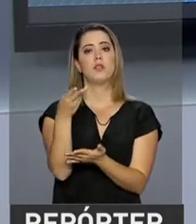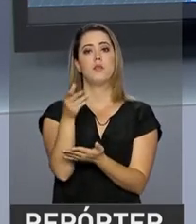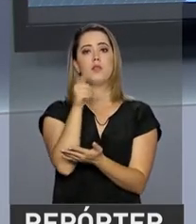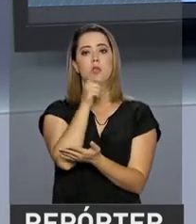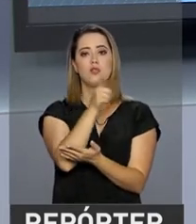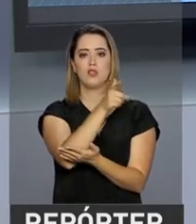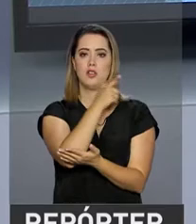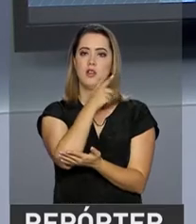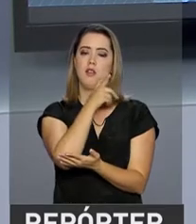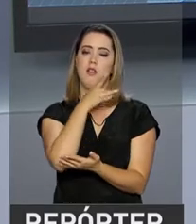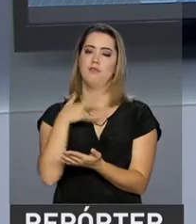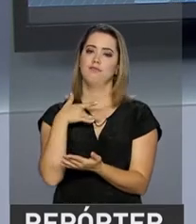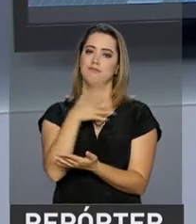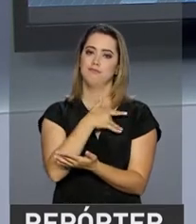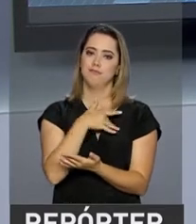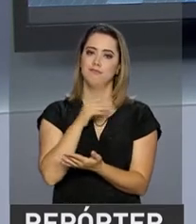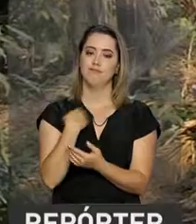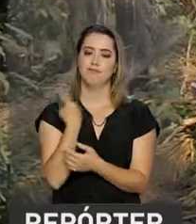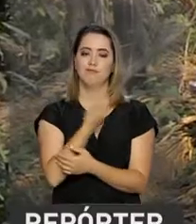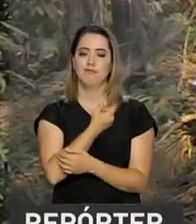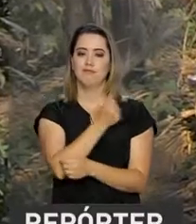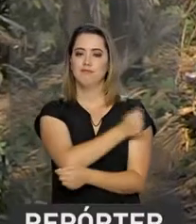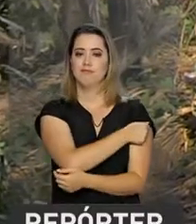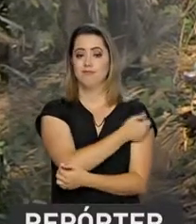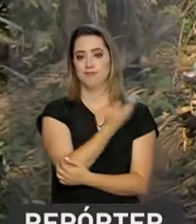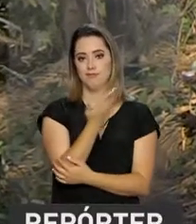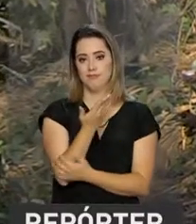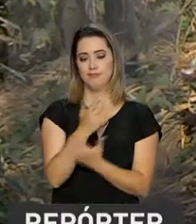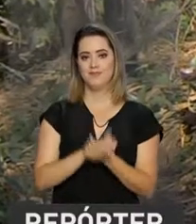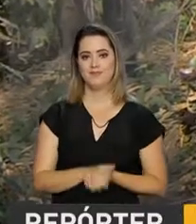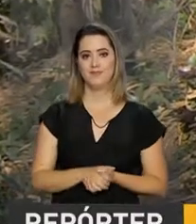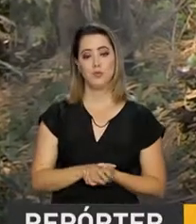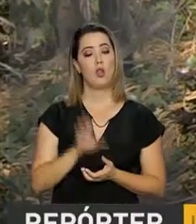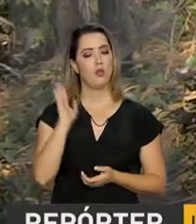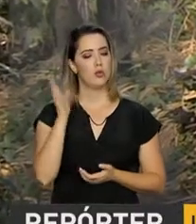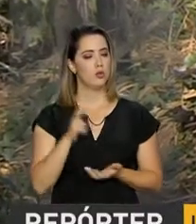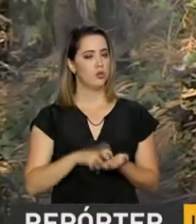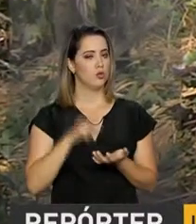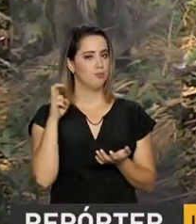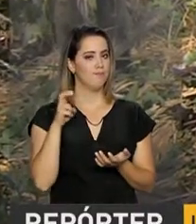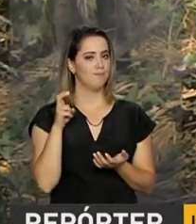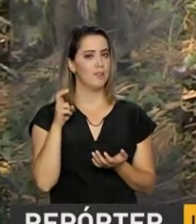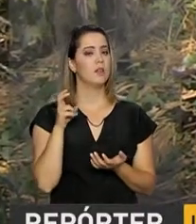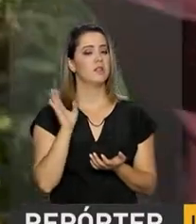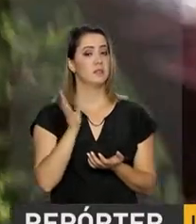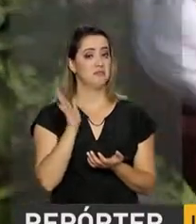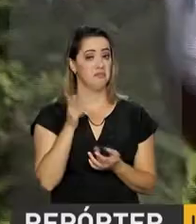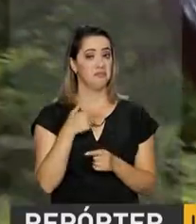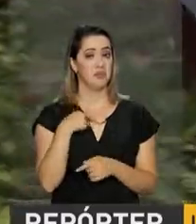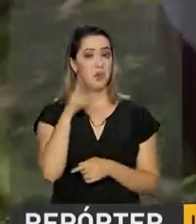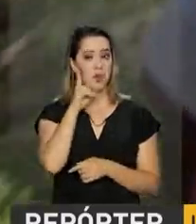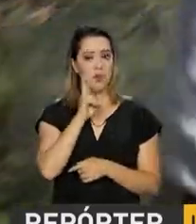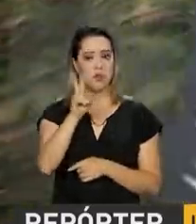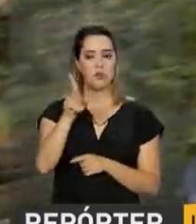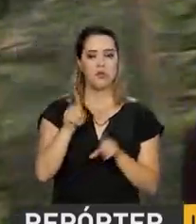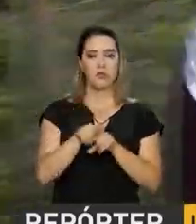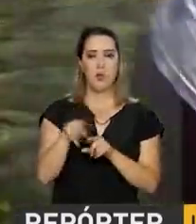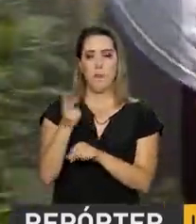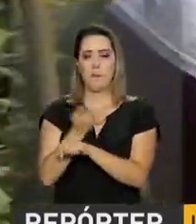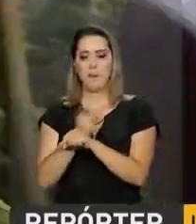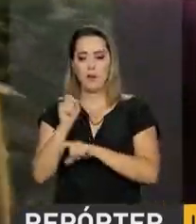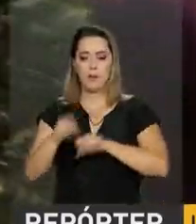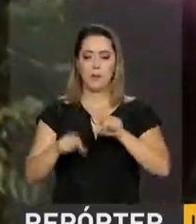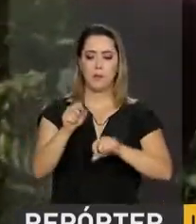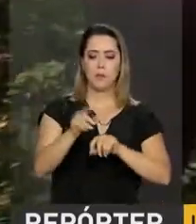dias para os nossos alunos mal amanhece o dia e dona ana maria já está embaixo do sol quente